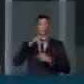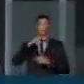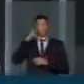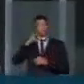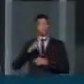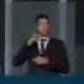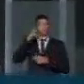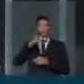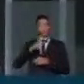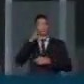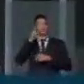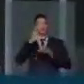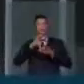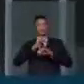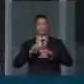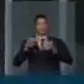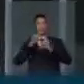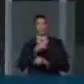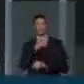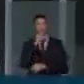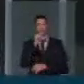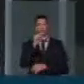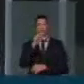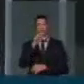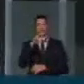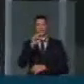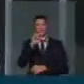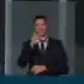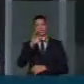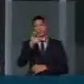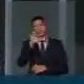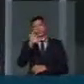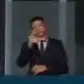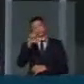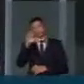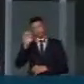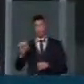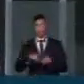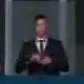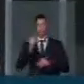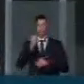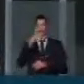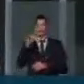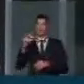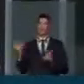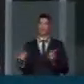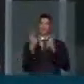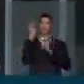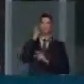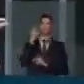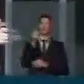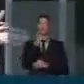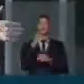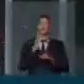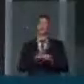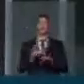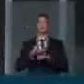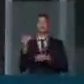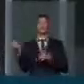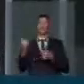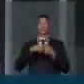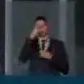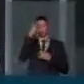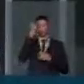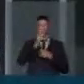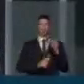política, no dizer de Aristóteles, na sua essência, é uma ação virtuosa para o bem comum, voltada para o bem